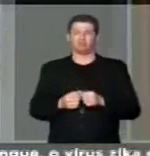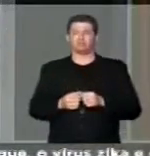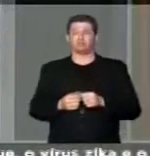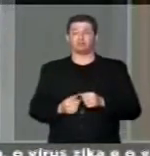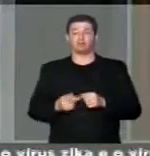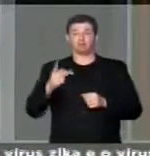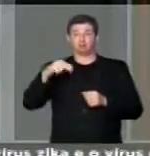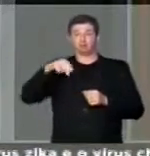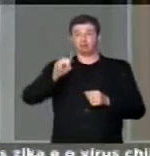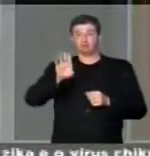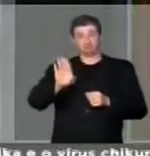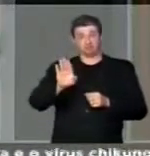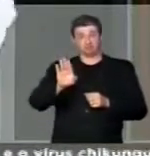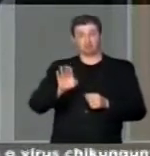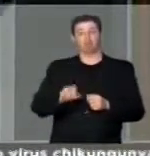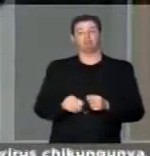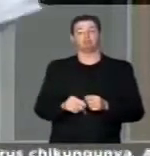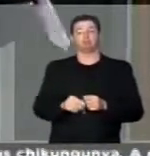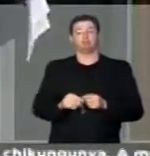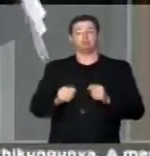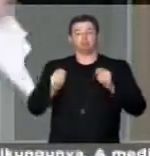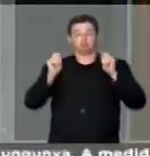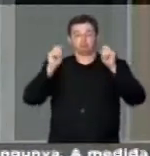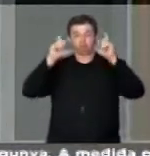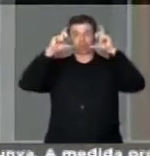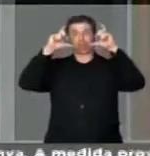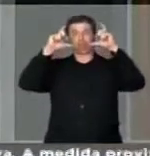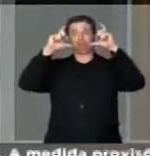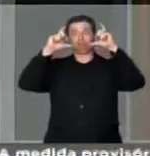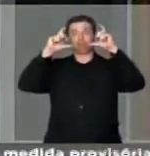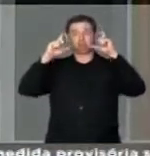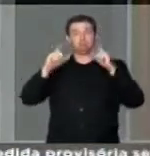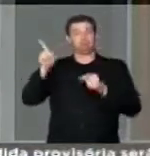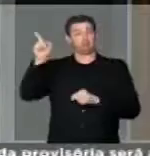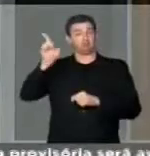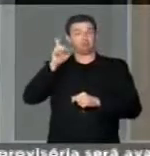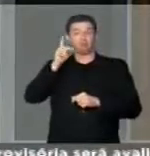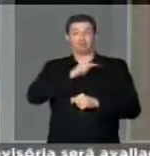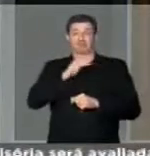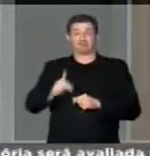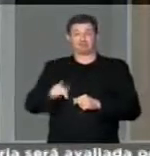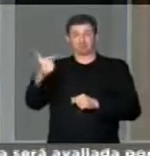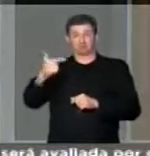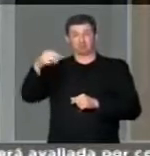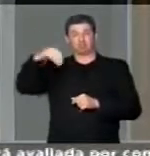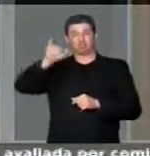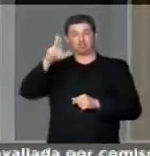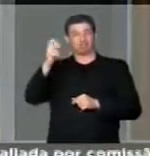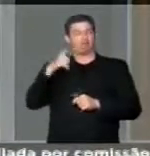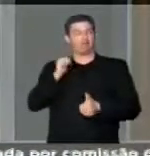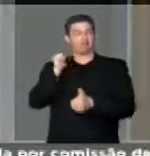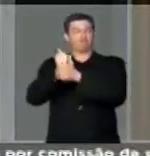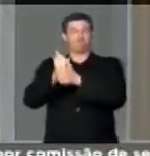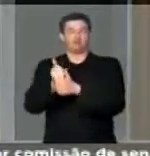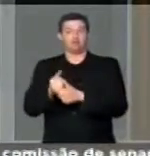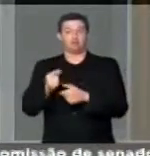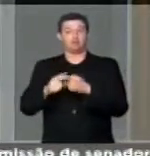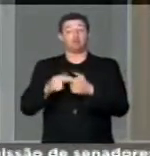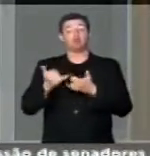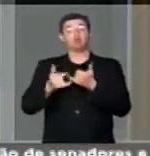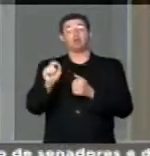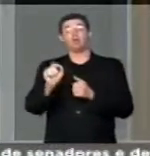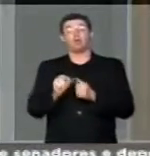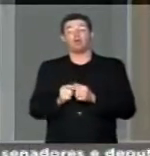o PMDB mesmo ficou com os olhos grandes, senhor Michel Temer, para assumir a presidência da República, para fazer qual